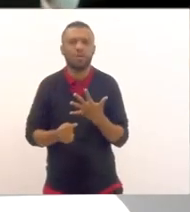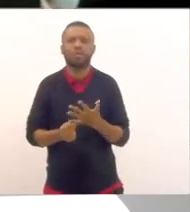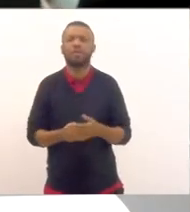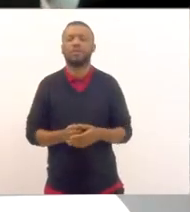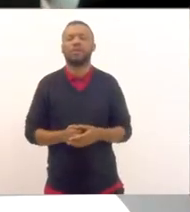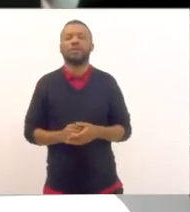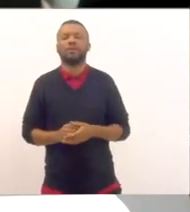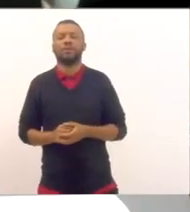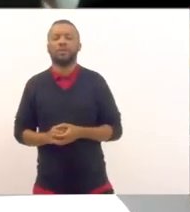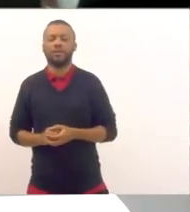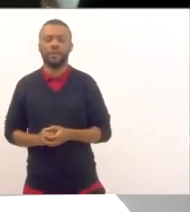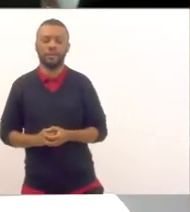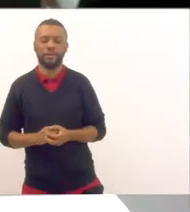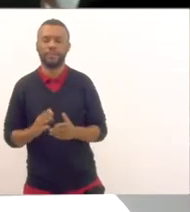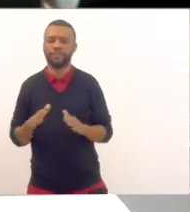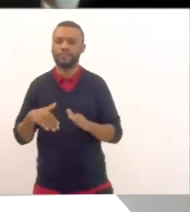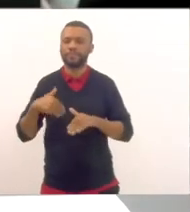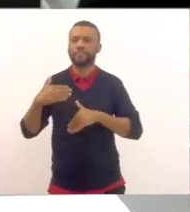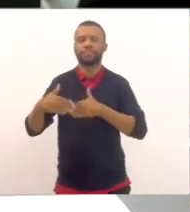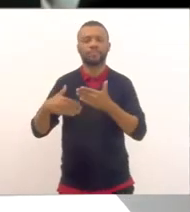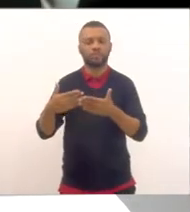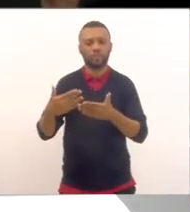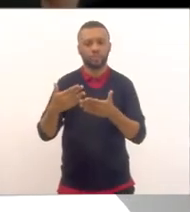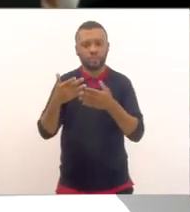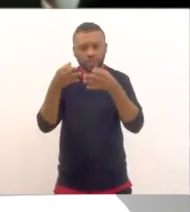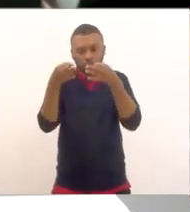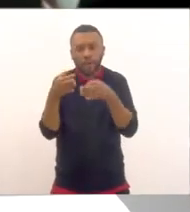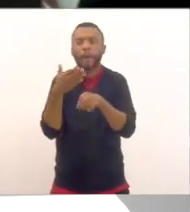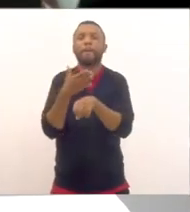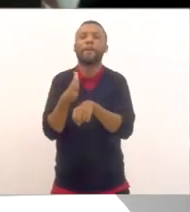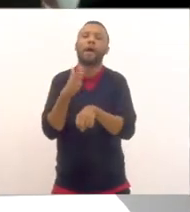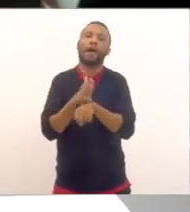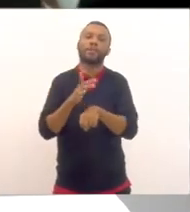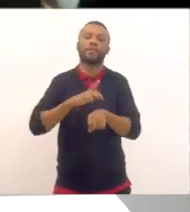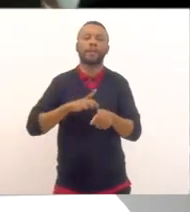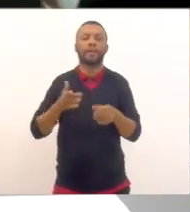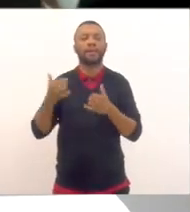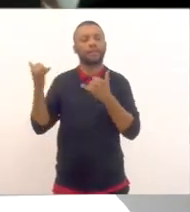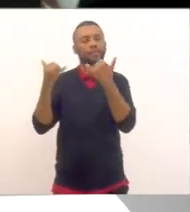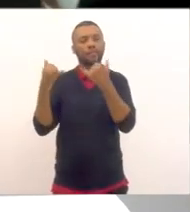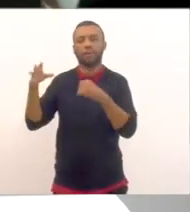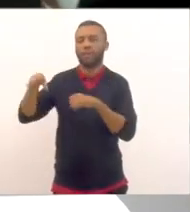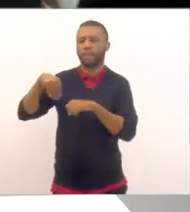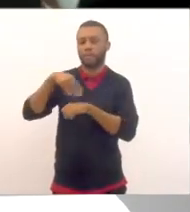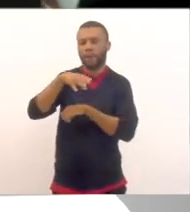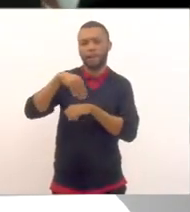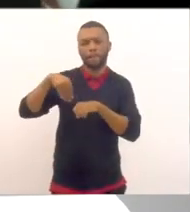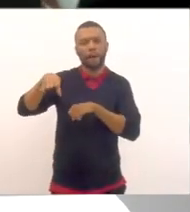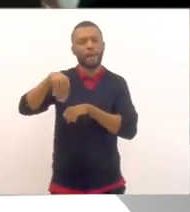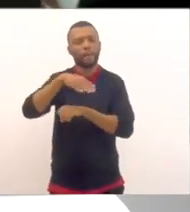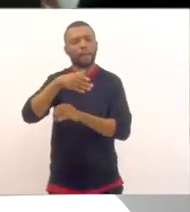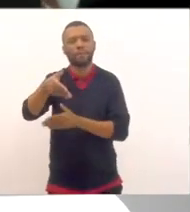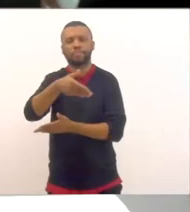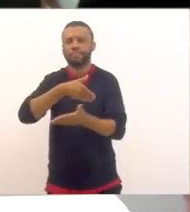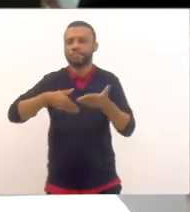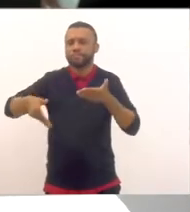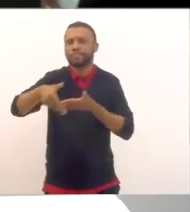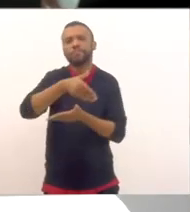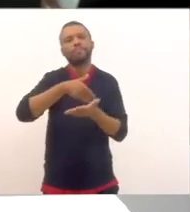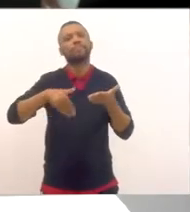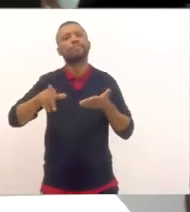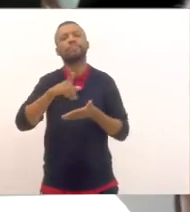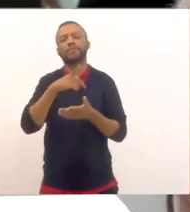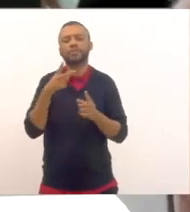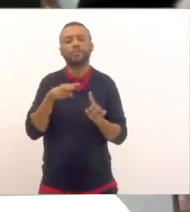ele evolui do ponto de vista formal depois de vista prático a compartilhamento de informações têm sido compartilhadas as informações